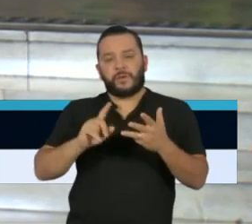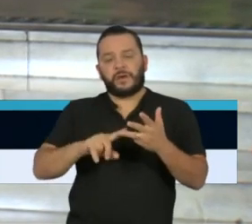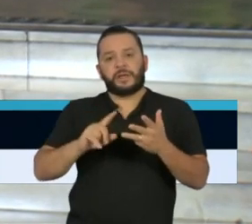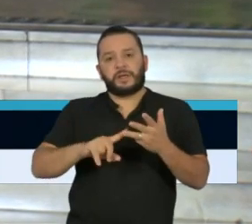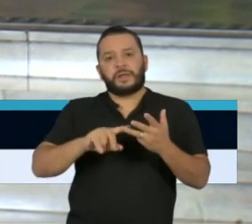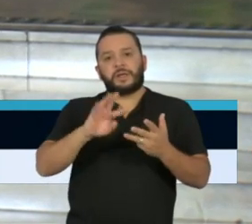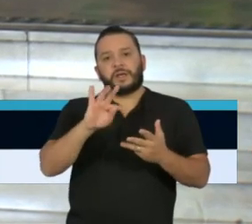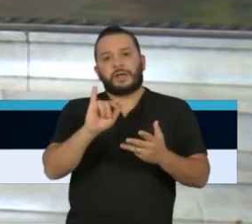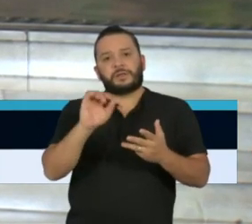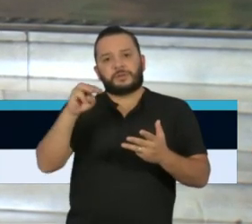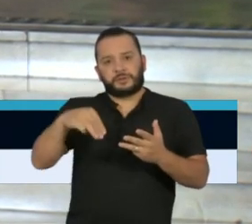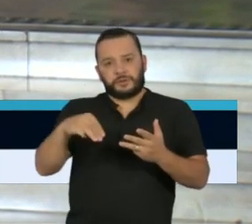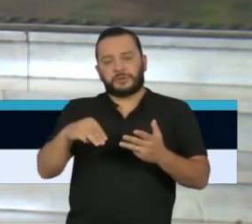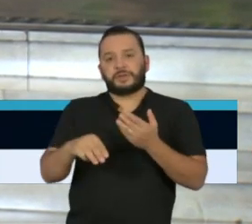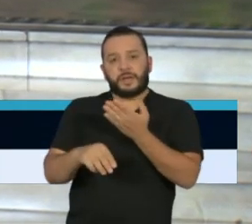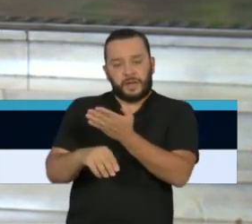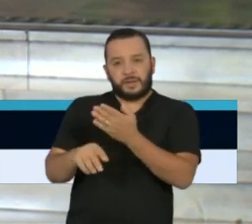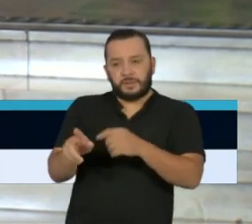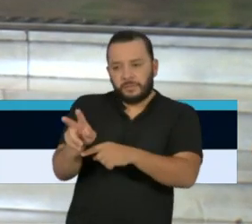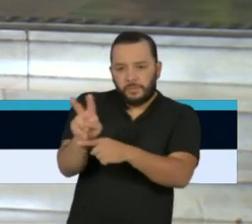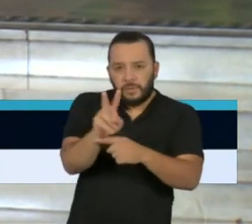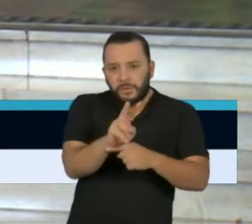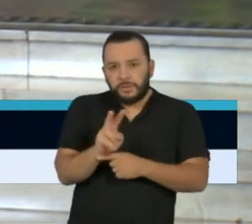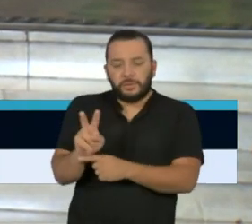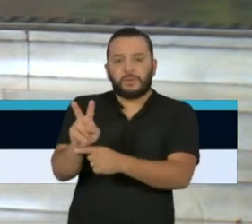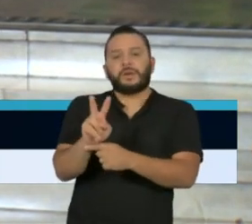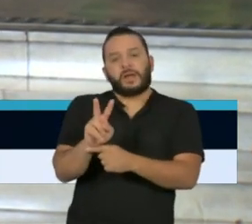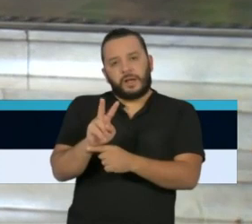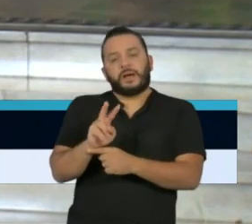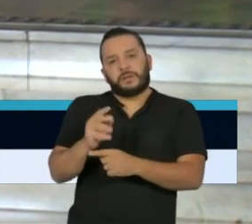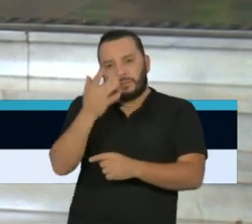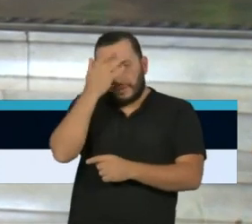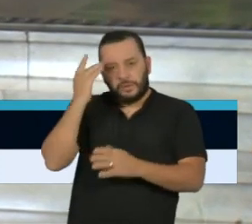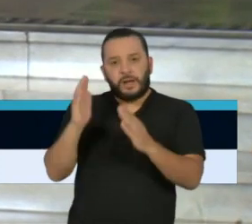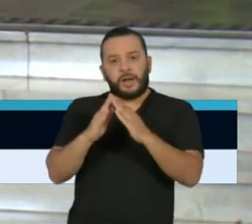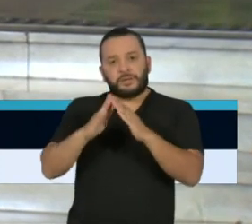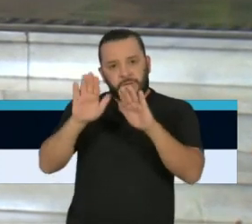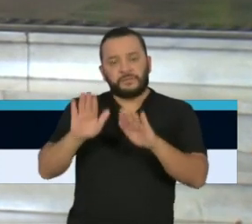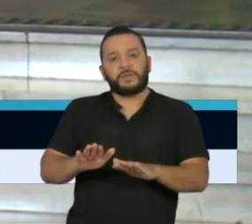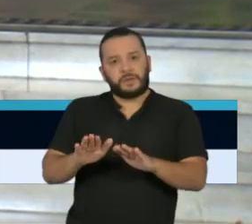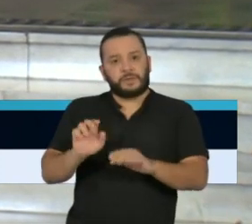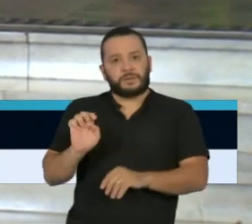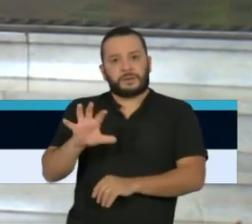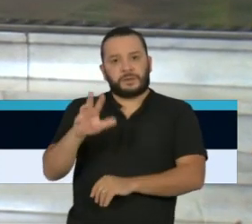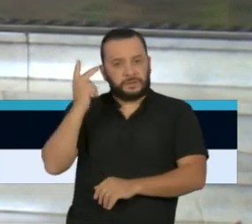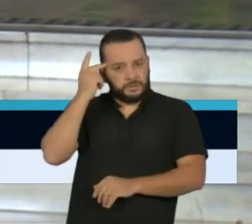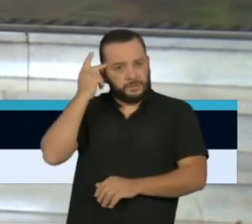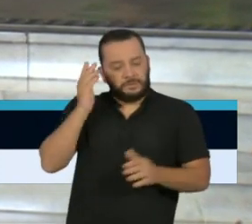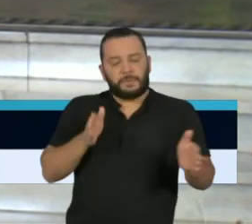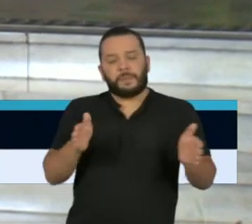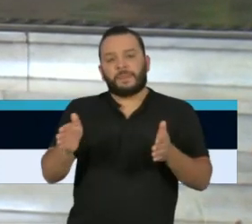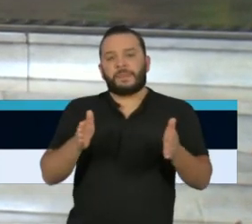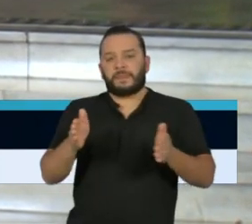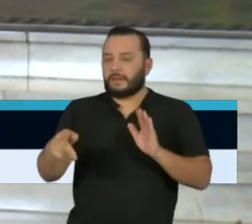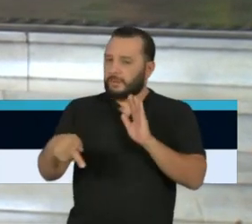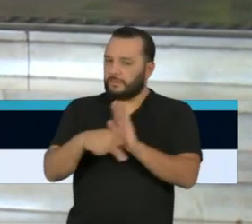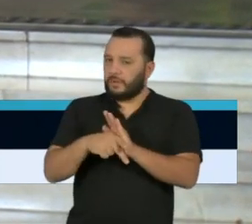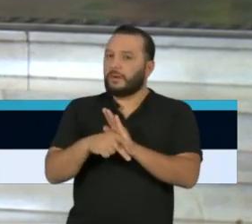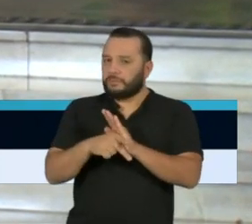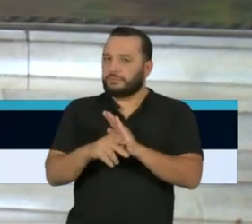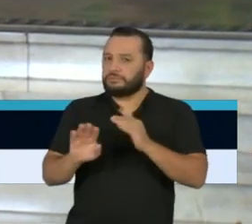passar a monitorar o isolamento aqui em todo o estado de São Paulo durante a quarentena. Quero